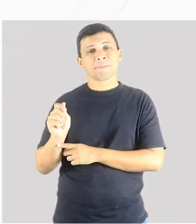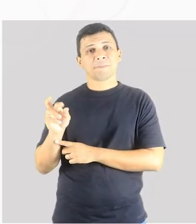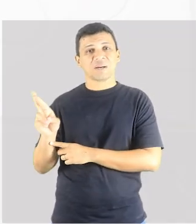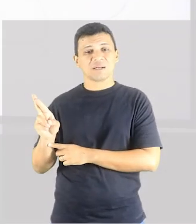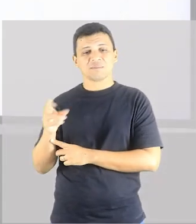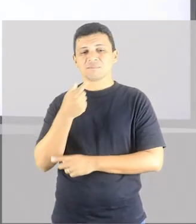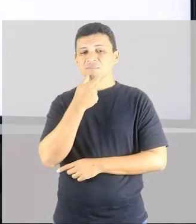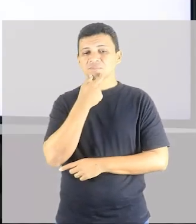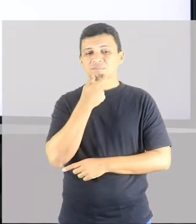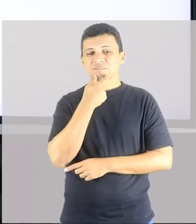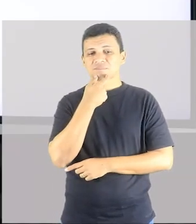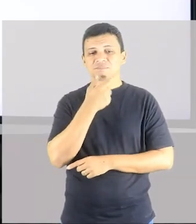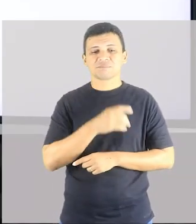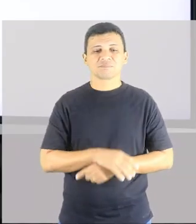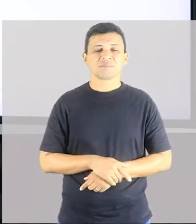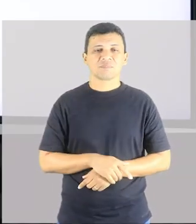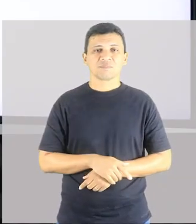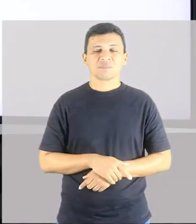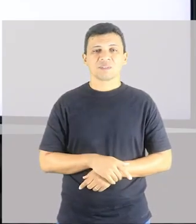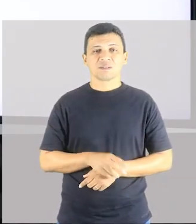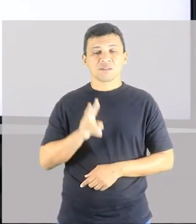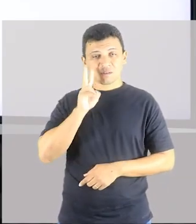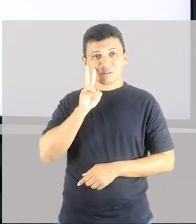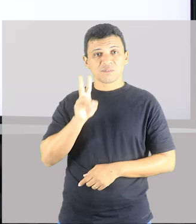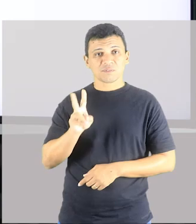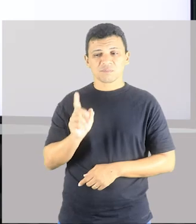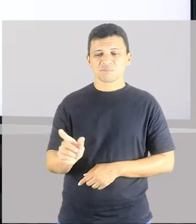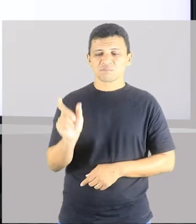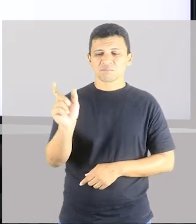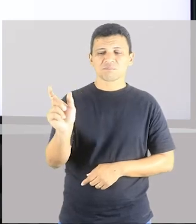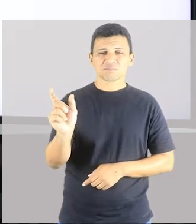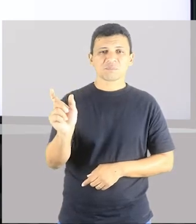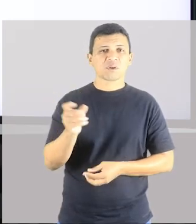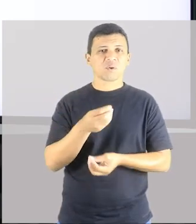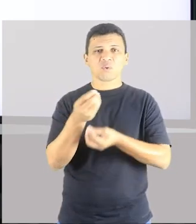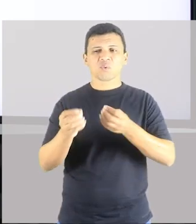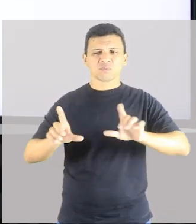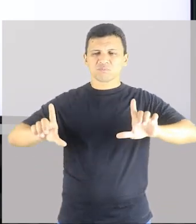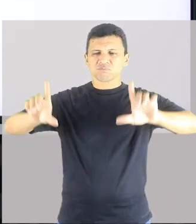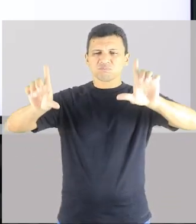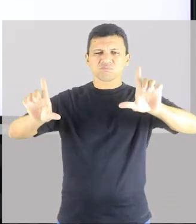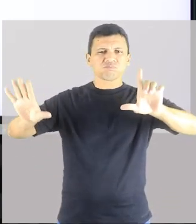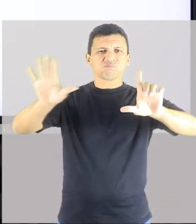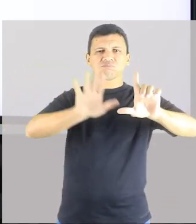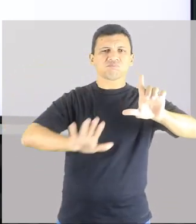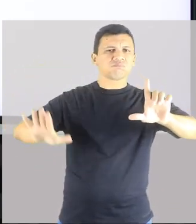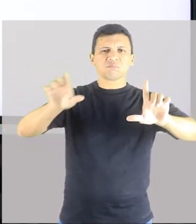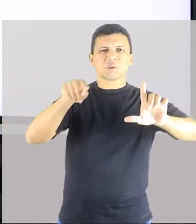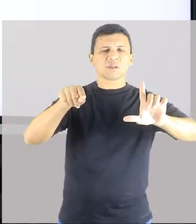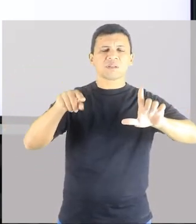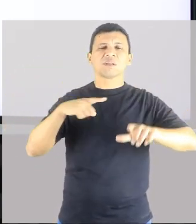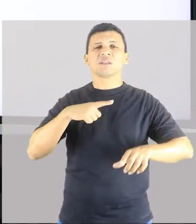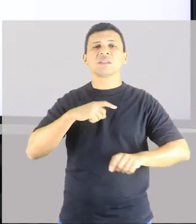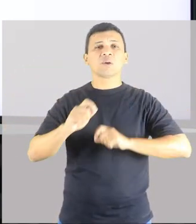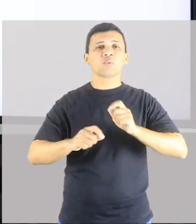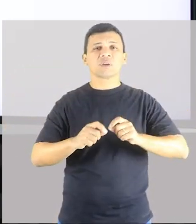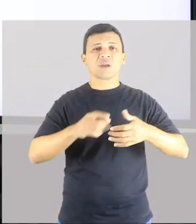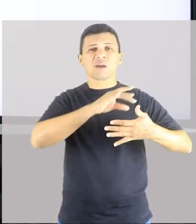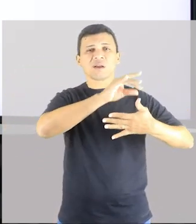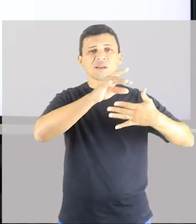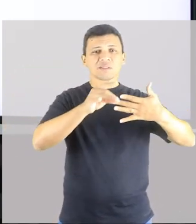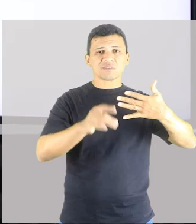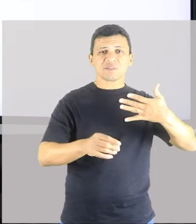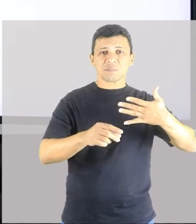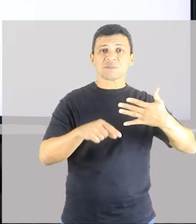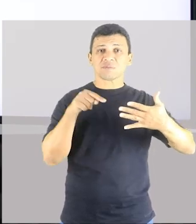em inglês. Quando você olha a interface da página, ela vai trazer para você aqueles elementos que eu trouxe, que